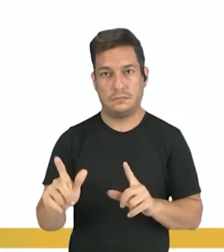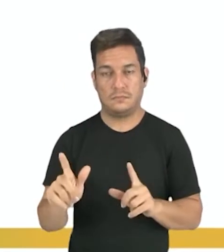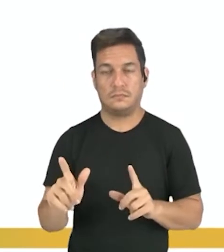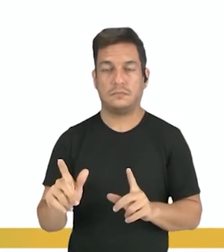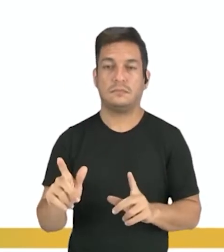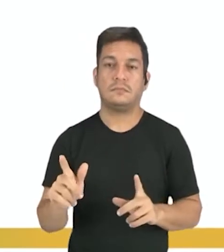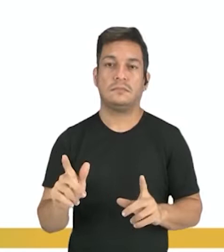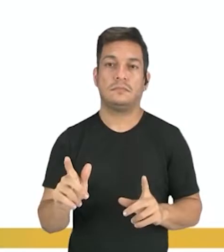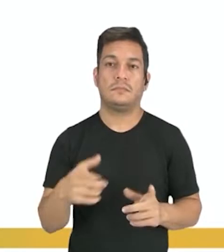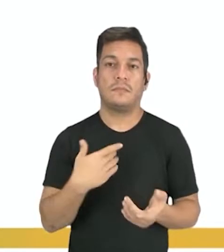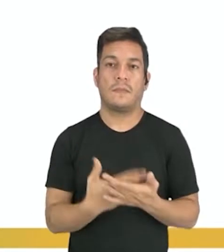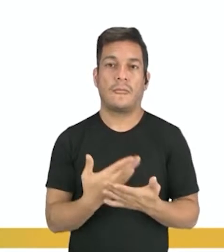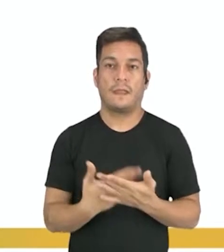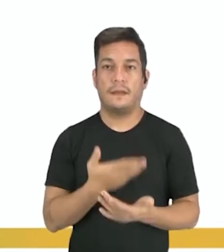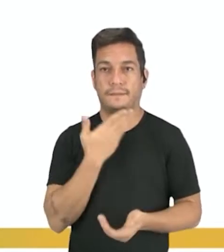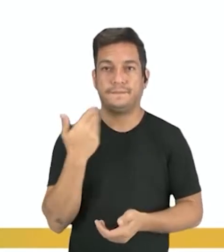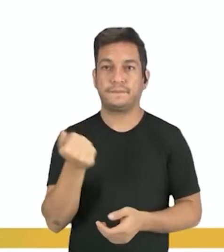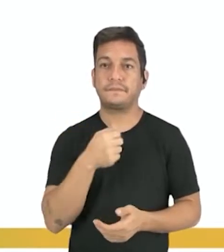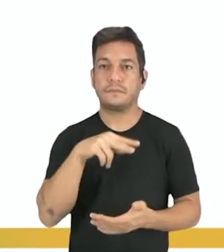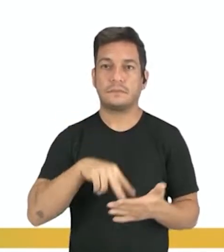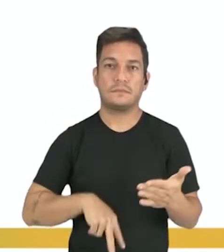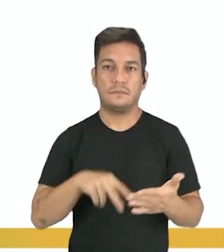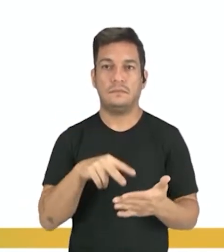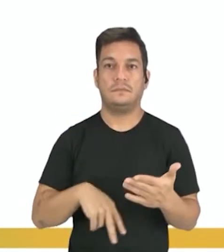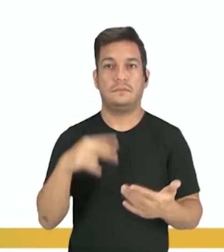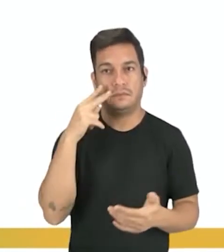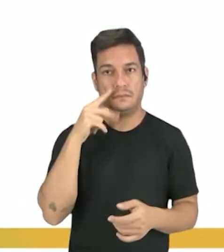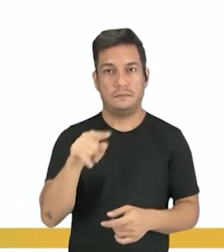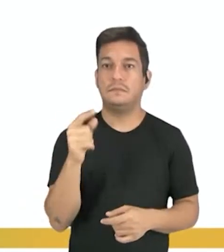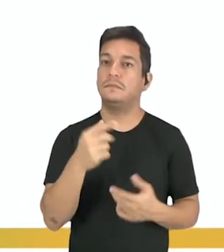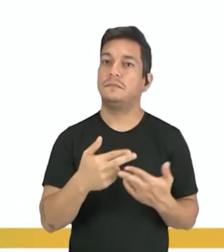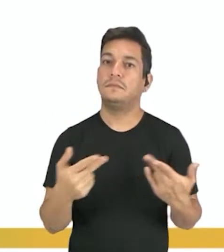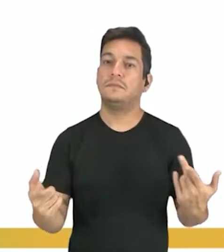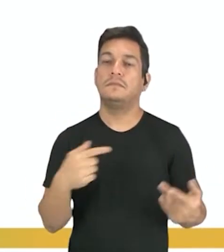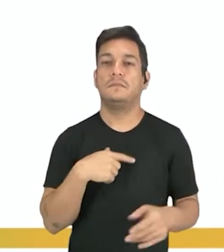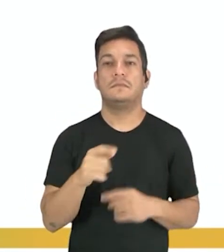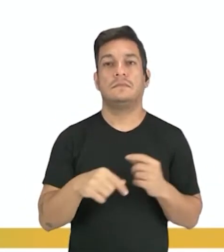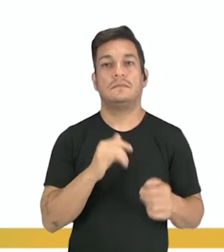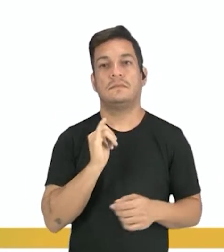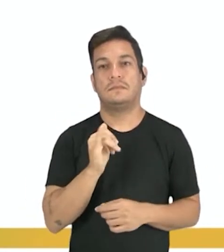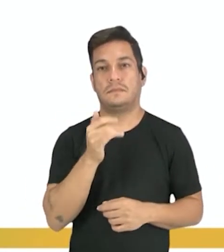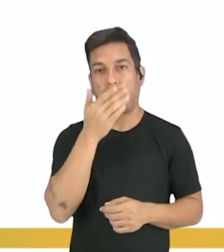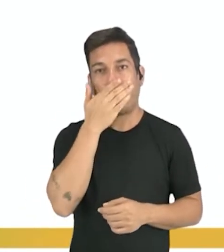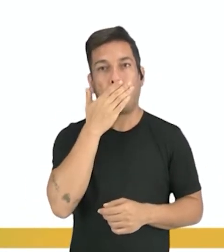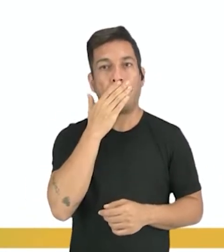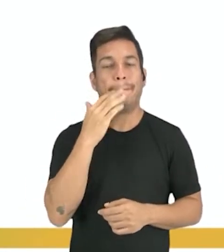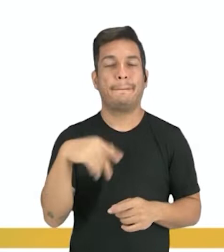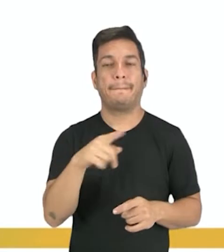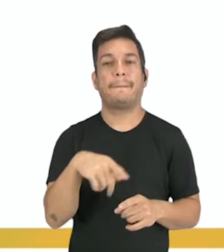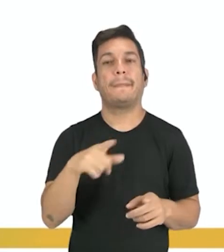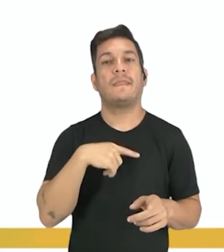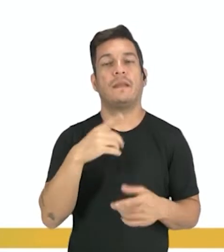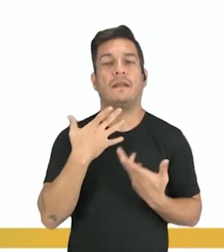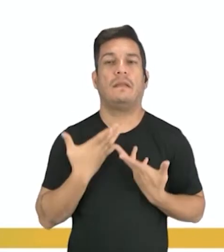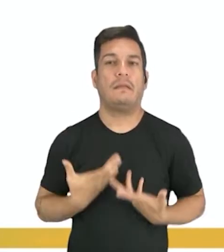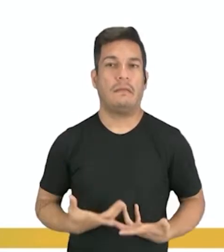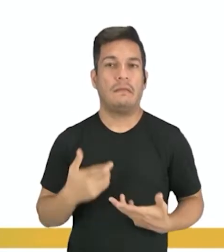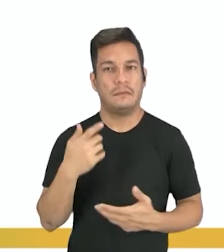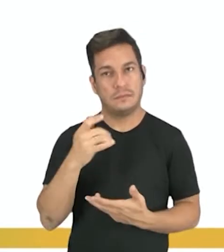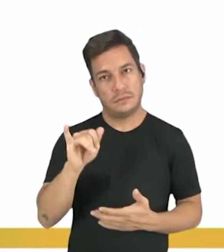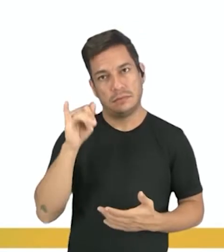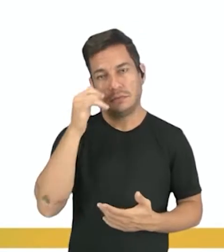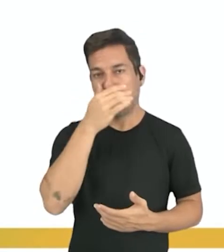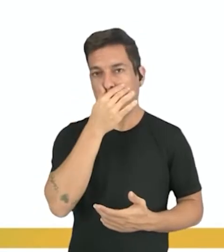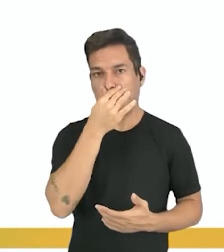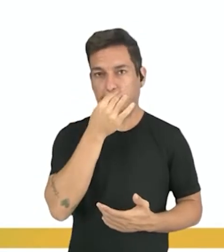E aí dá uma estudada melhor relevo vejam coisas que eu acabei não citando aqui para vocês para não ficar muito cansativo